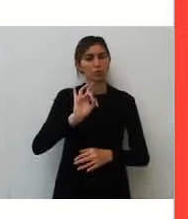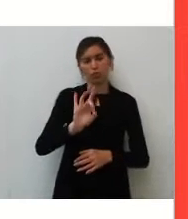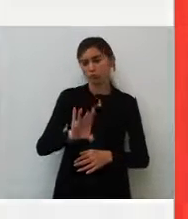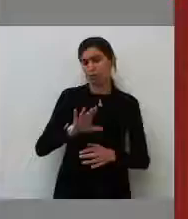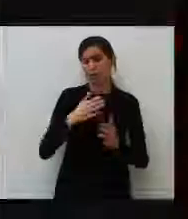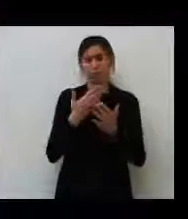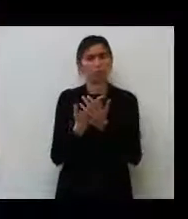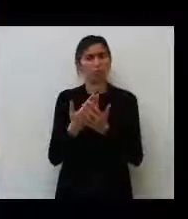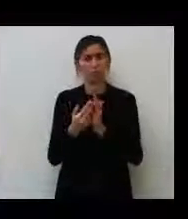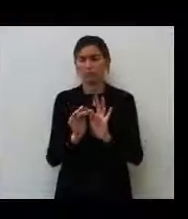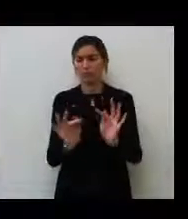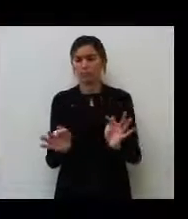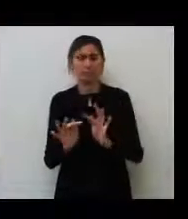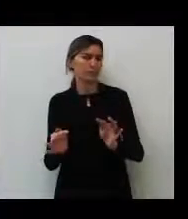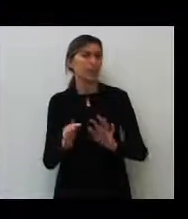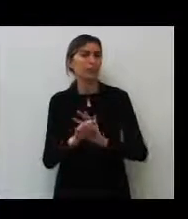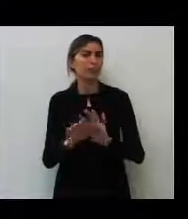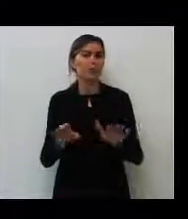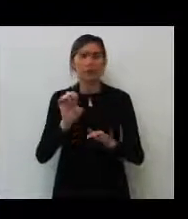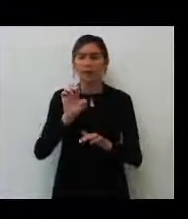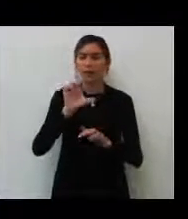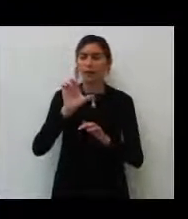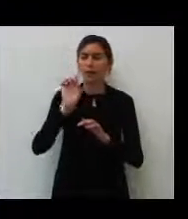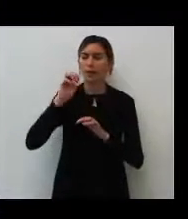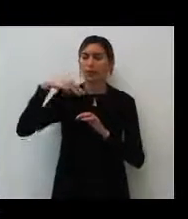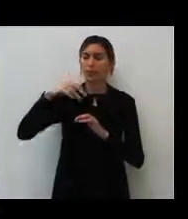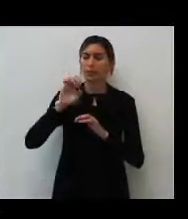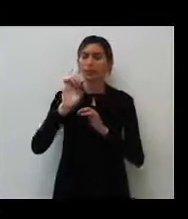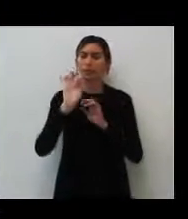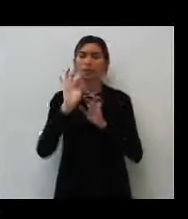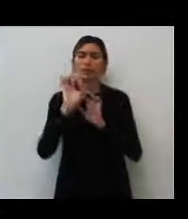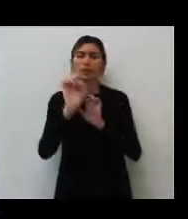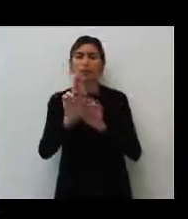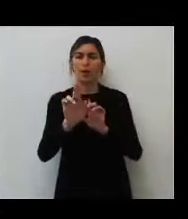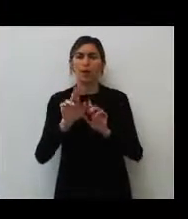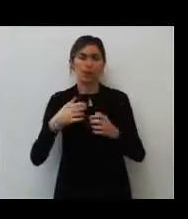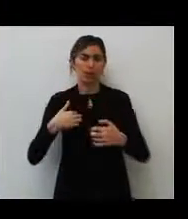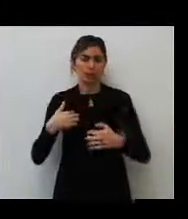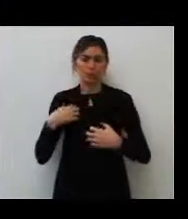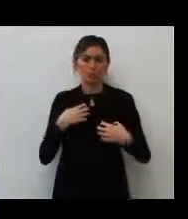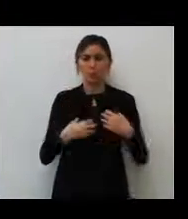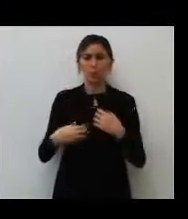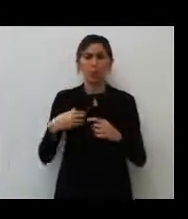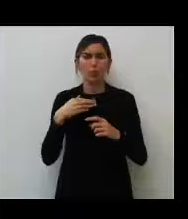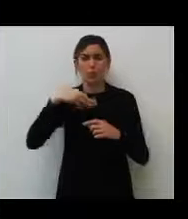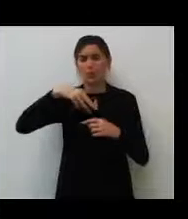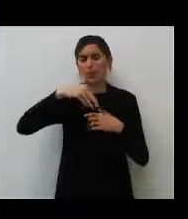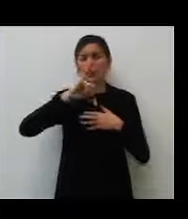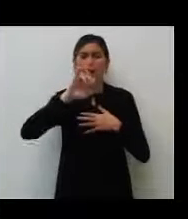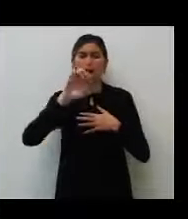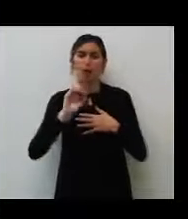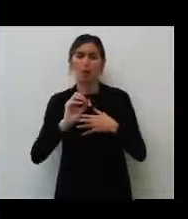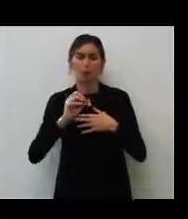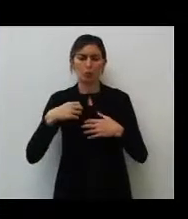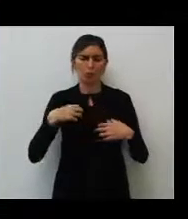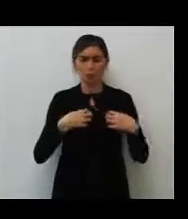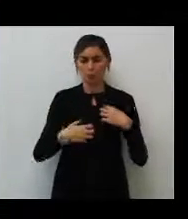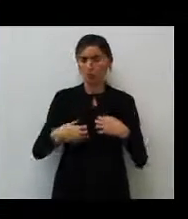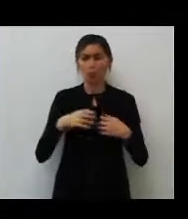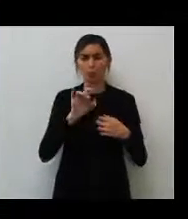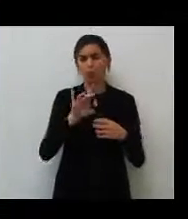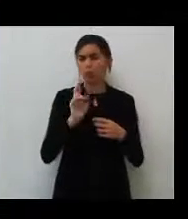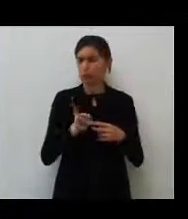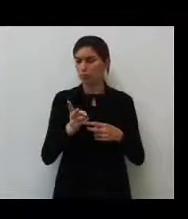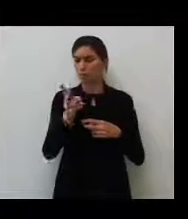estudei o alimentar somente estudei o elementar o que me deixa meio apreensivo tanto só como o